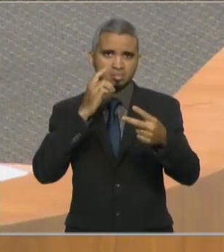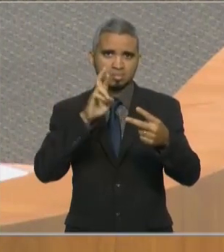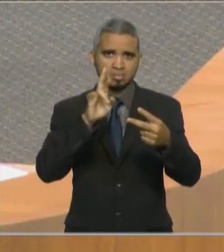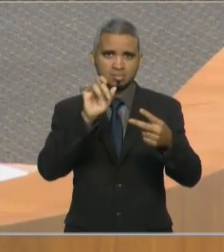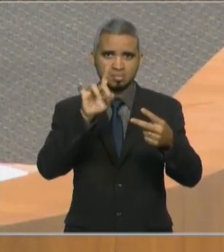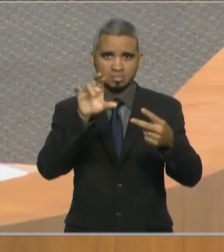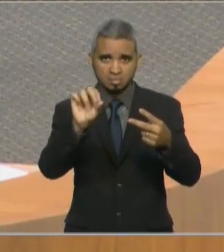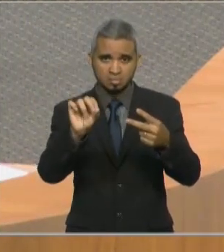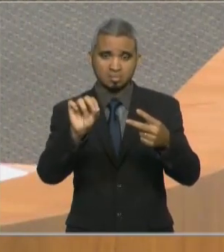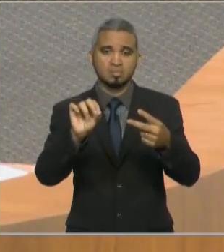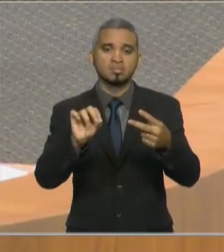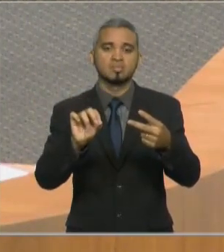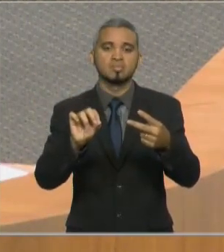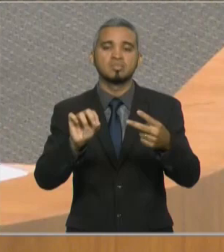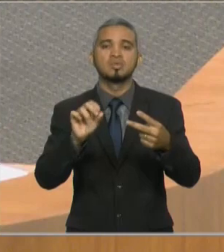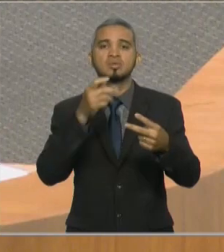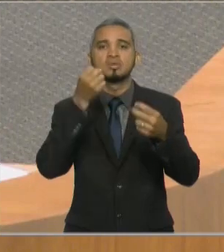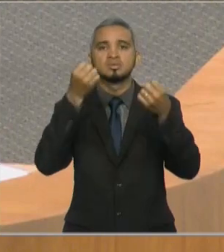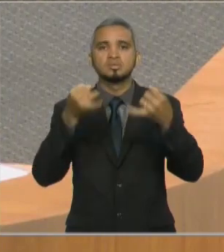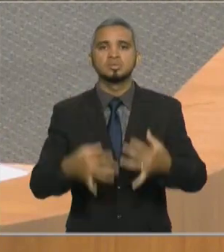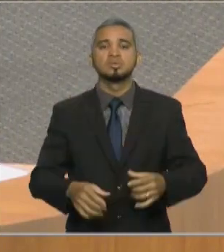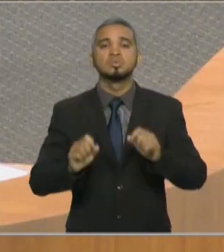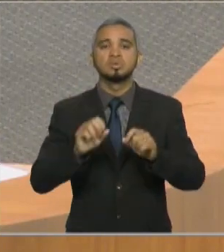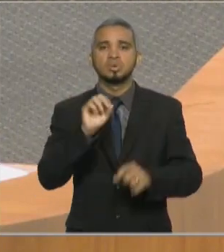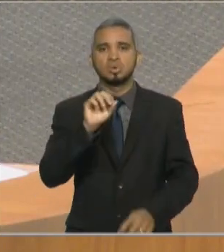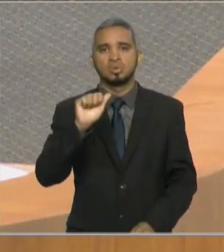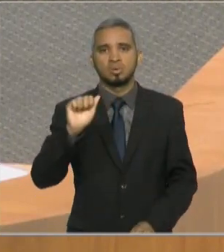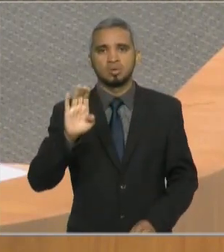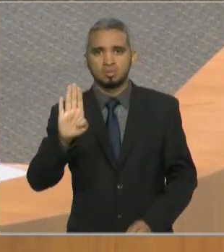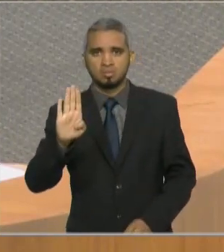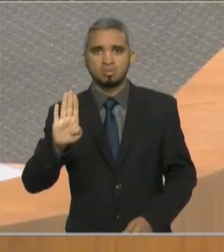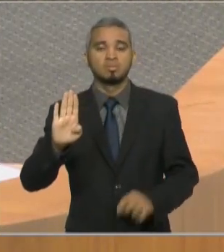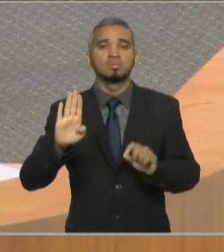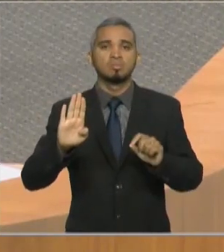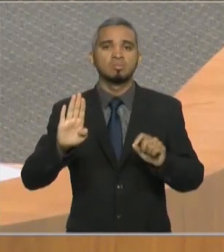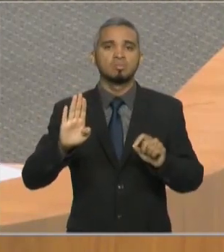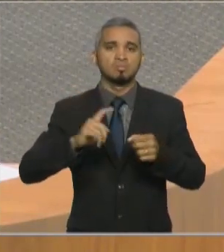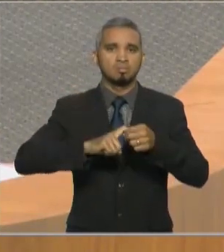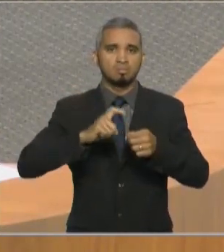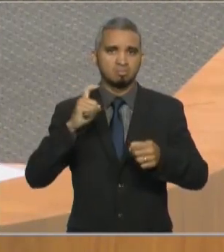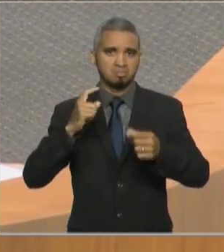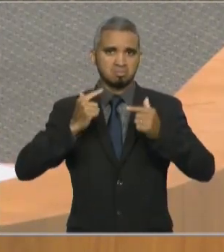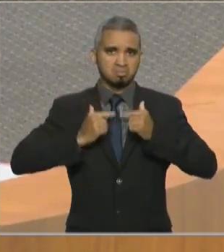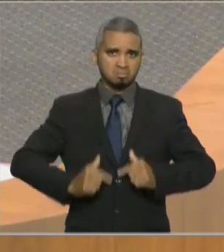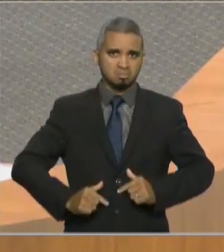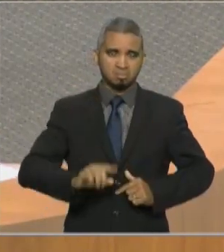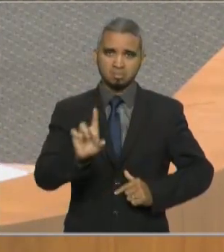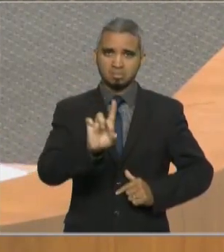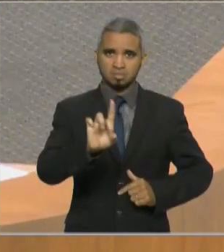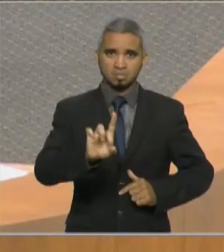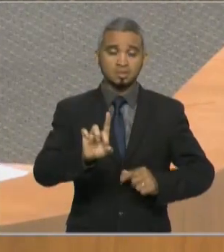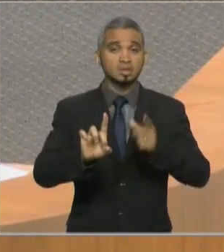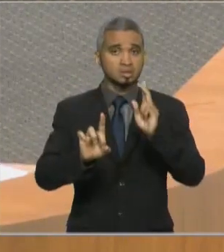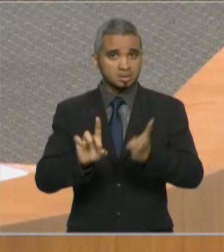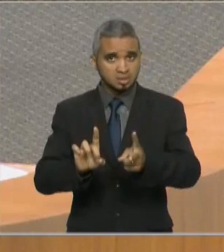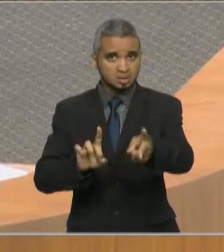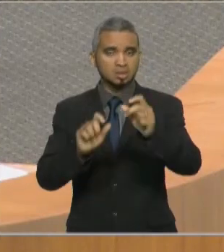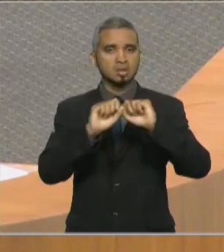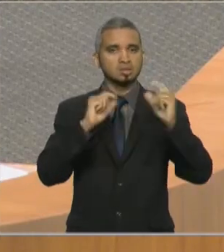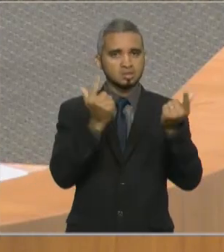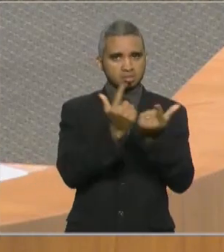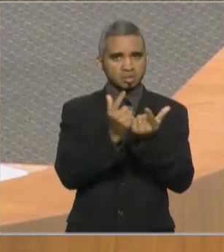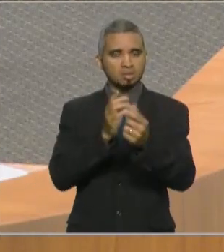à imparcialidade da OAB. Todas as vezes que a Assembleia Legislativa, que deputados da Assembleia Legislativa bateram a porta da OAB,